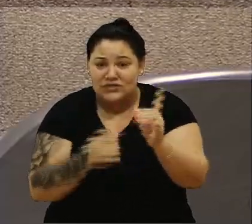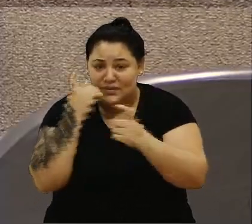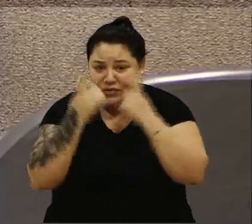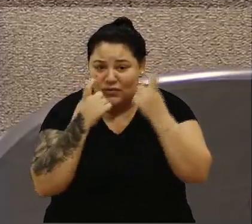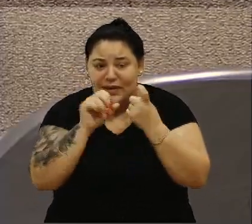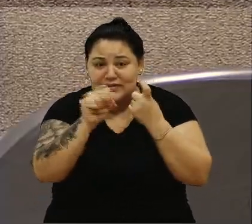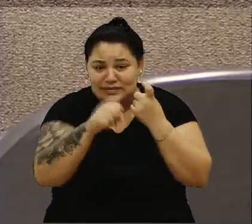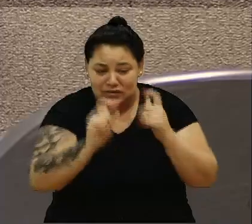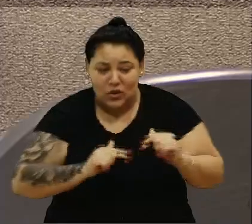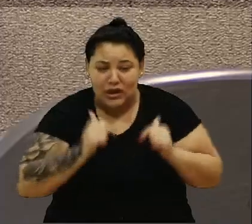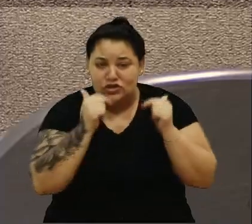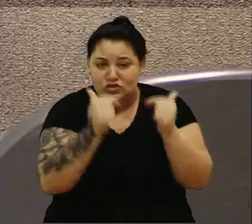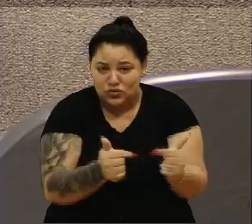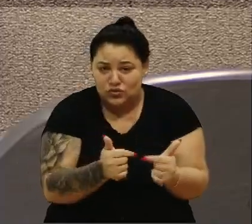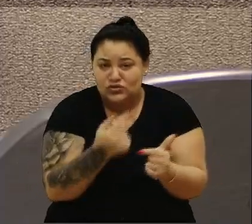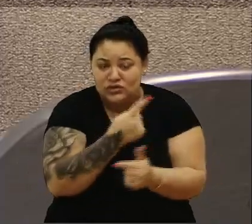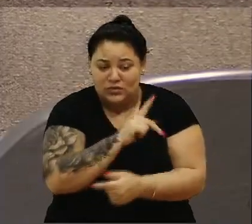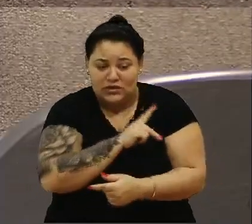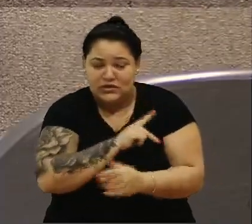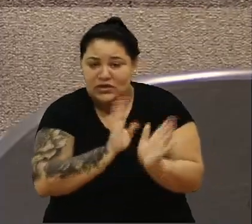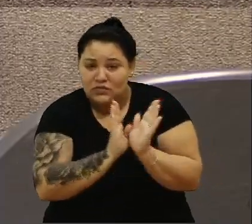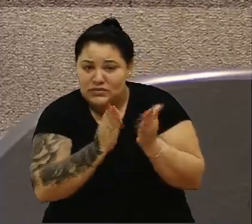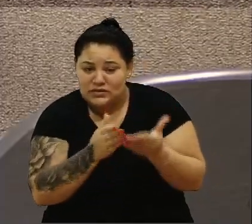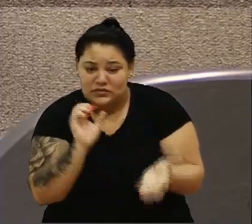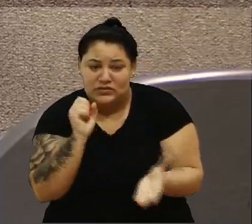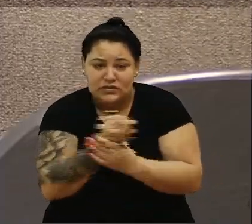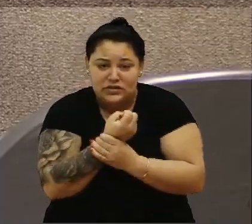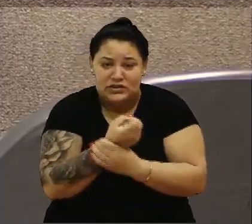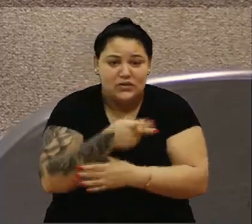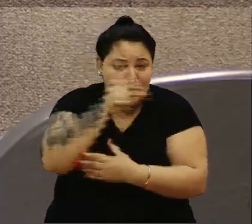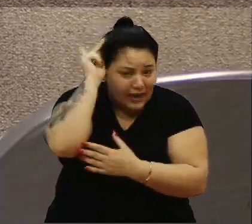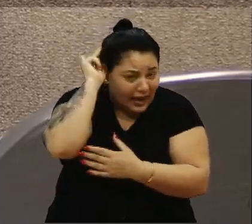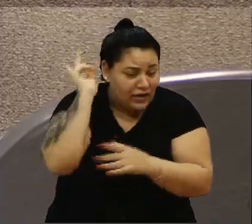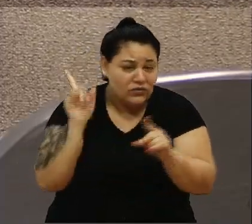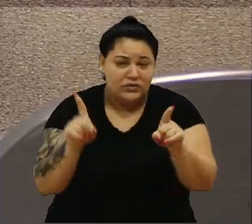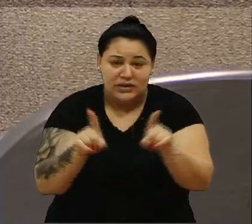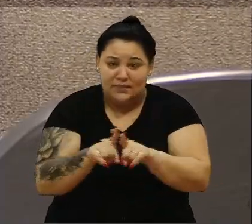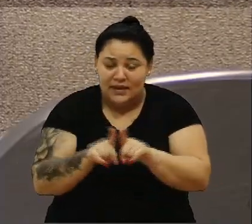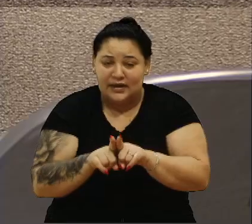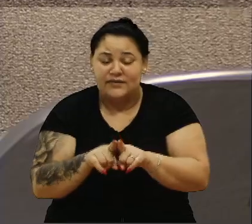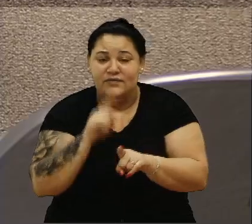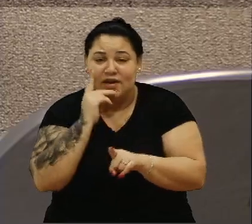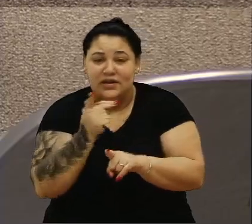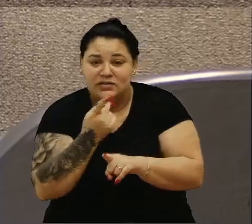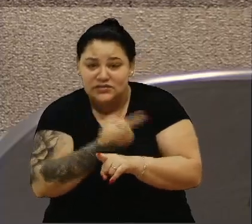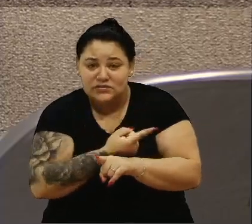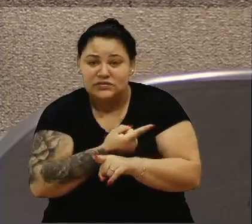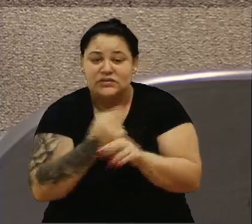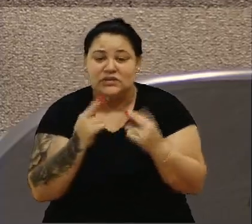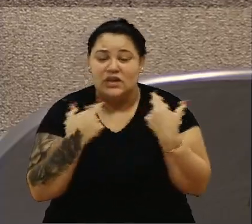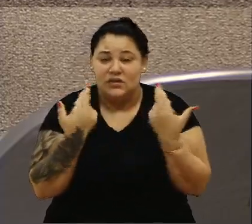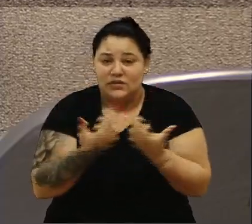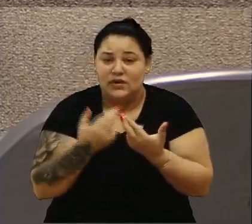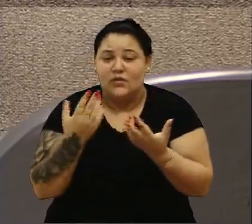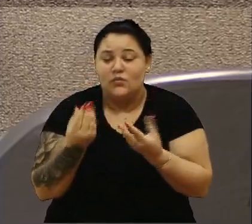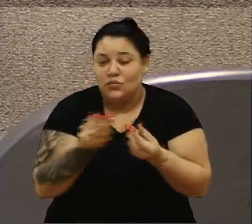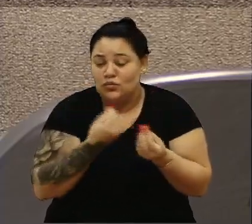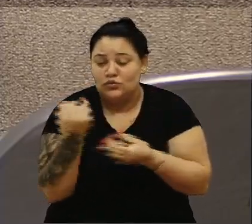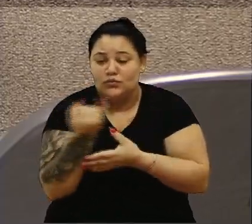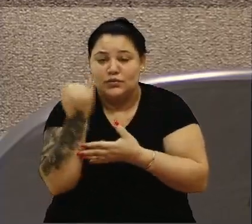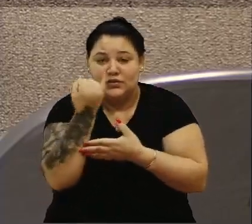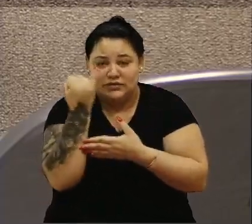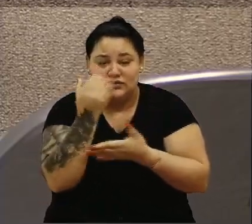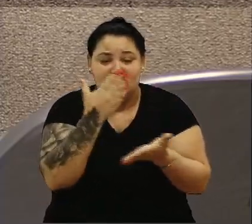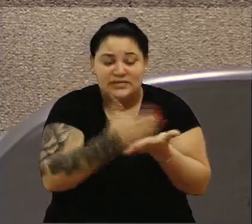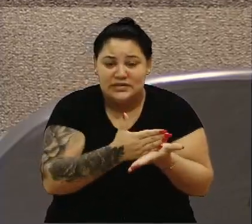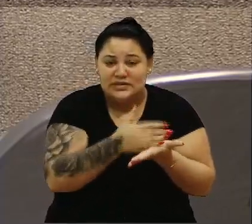ações, né? O presidente da Comissão de Segurança, o Iago, trazendo essa audiência pública importante às